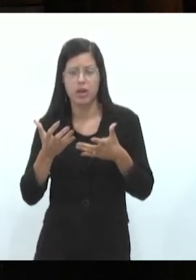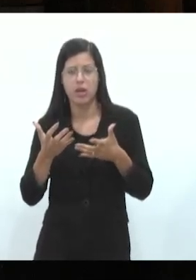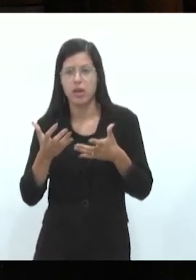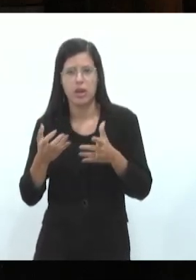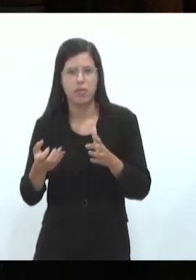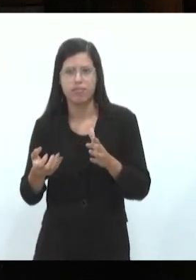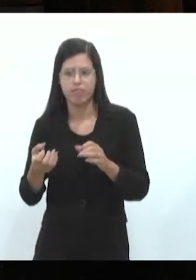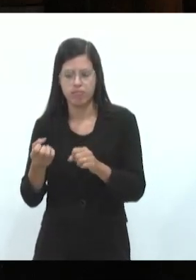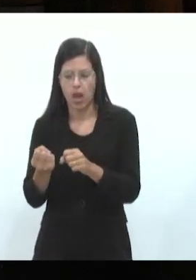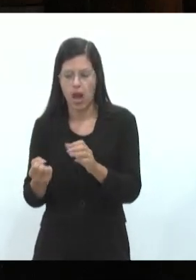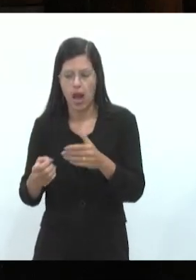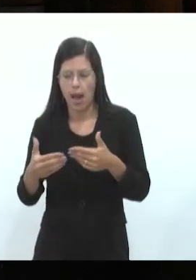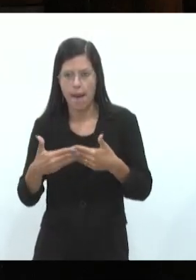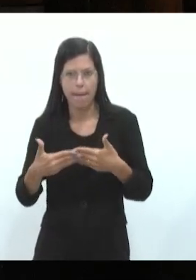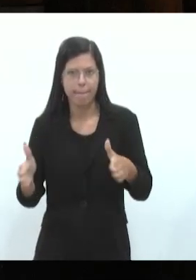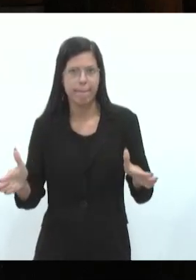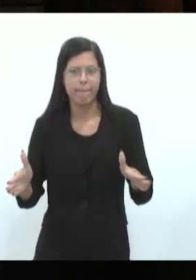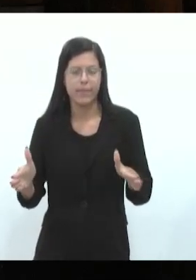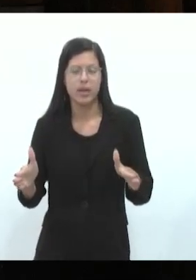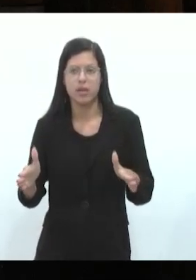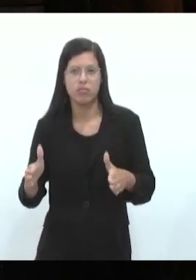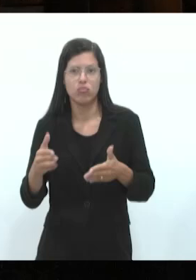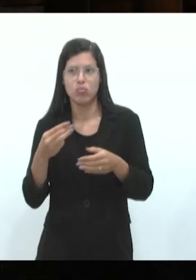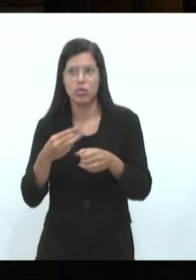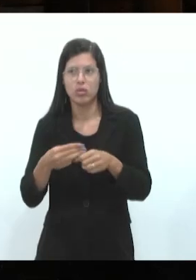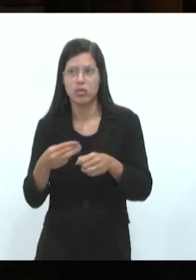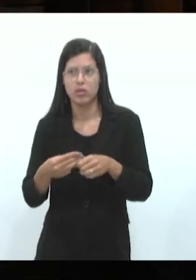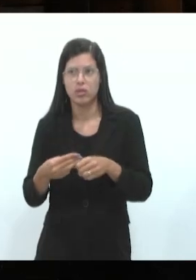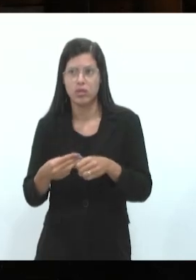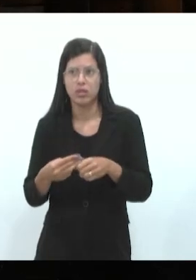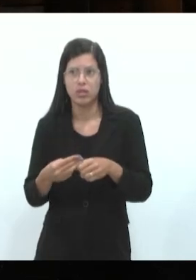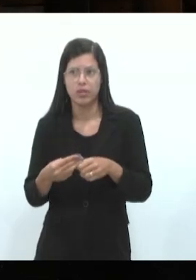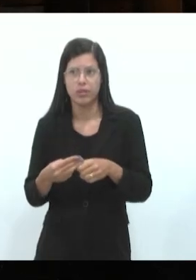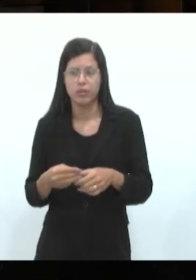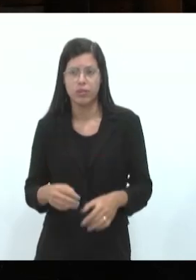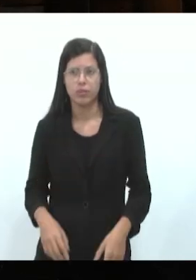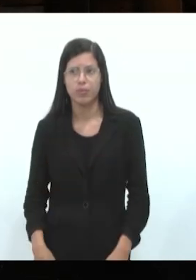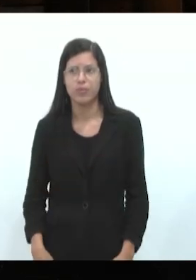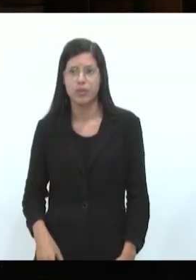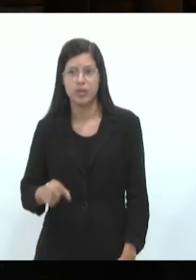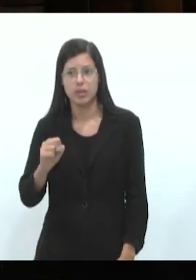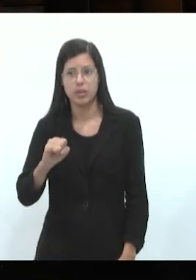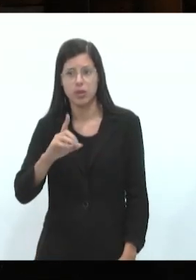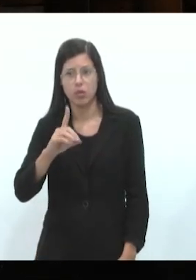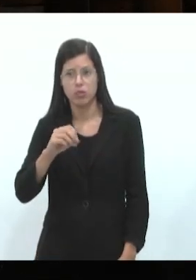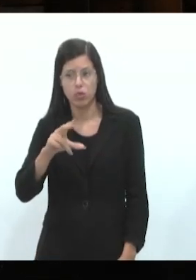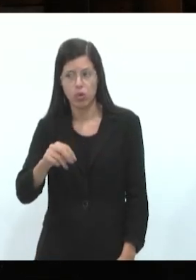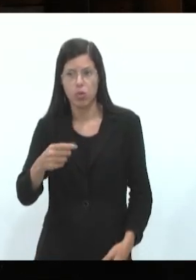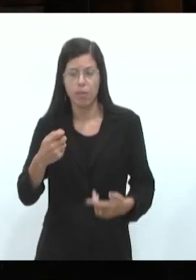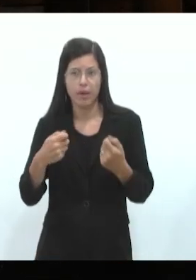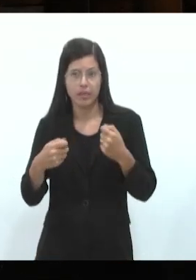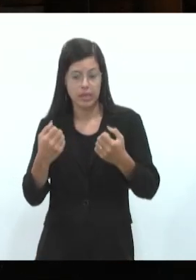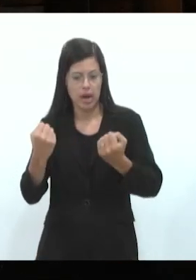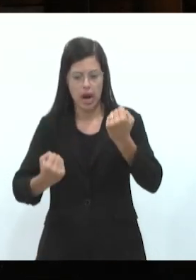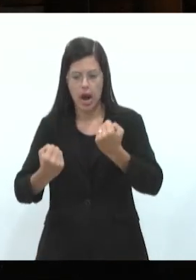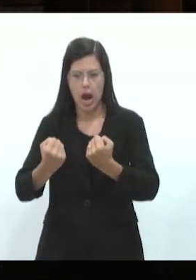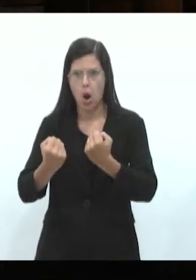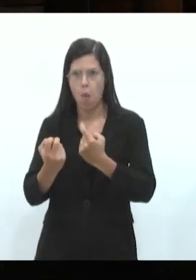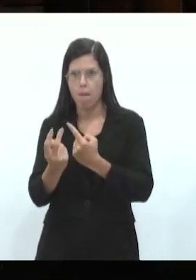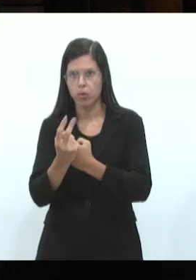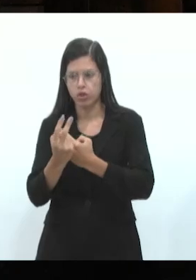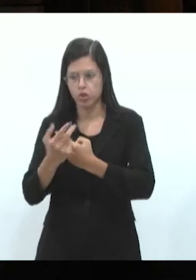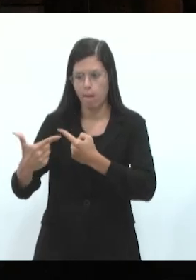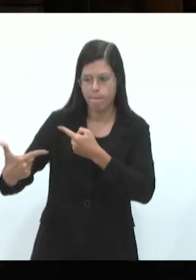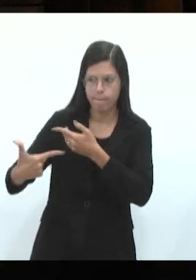município que os donos dessa indústria têm que estar de carro blindado para eles, para as